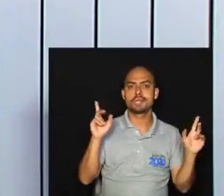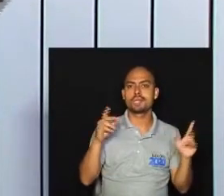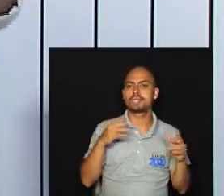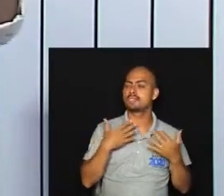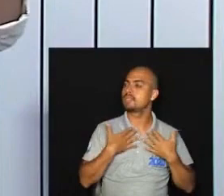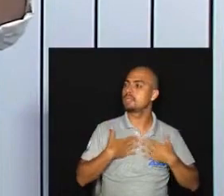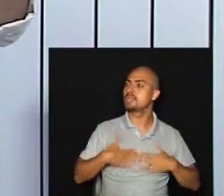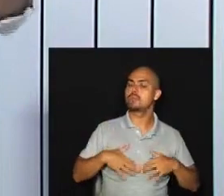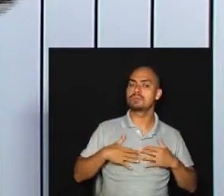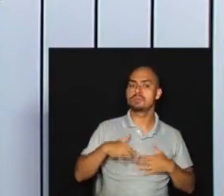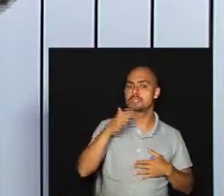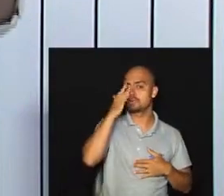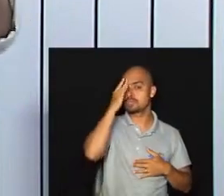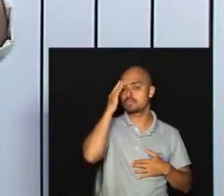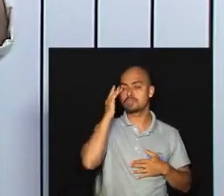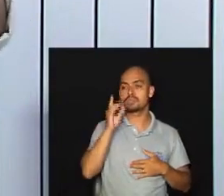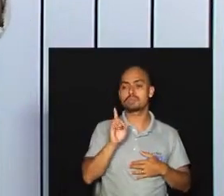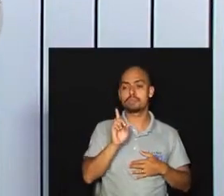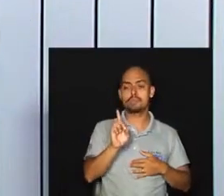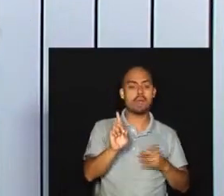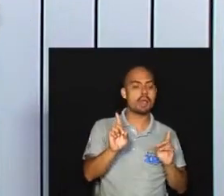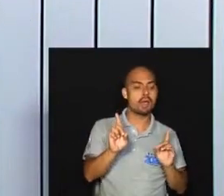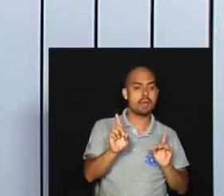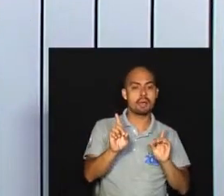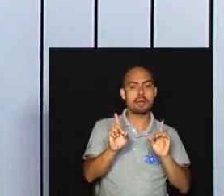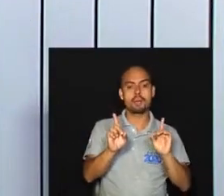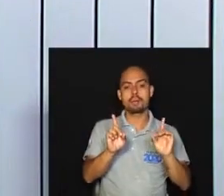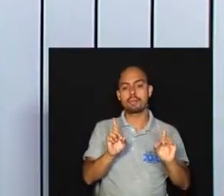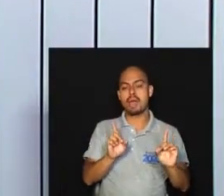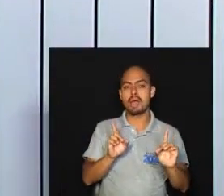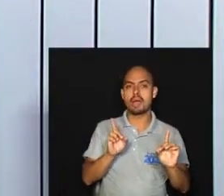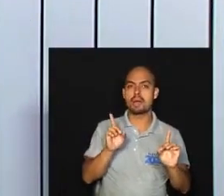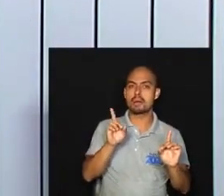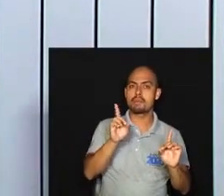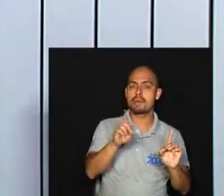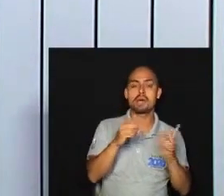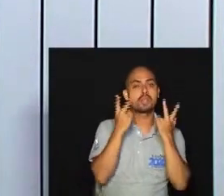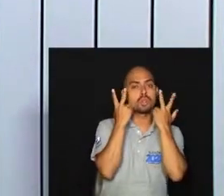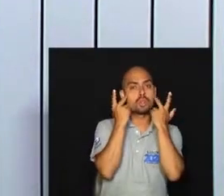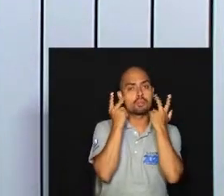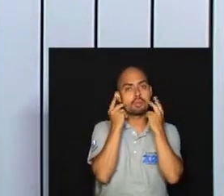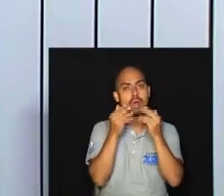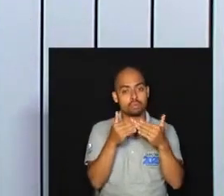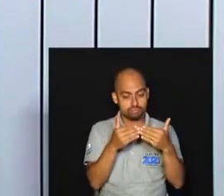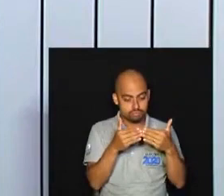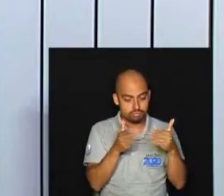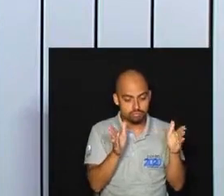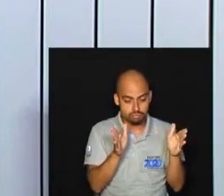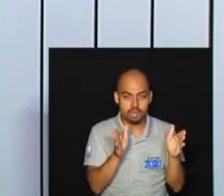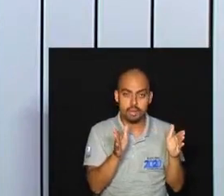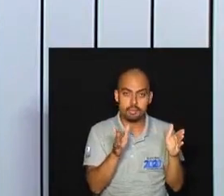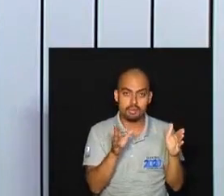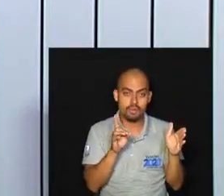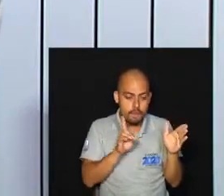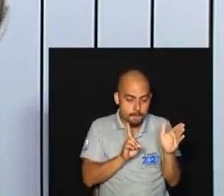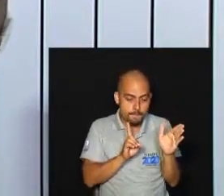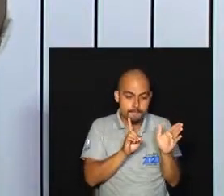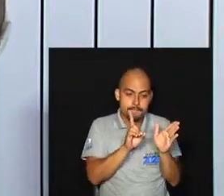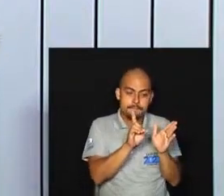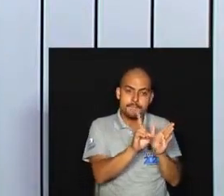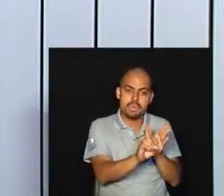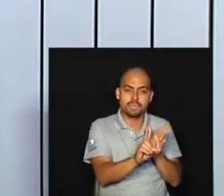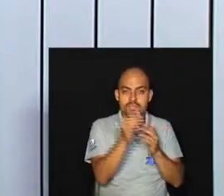As pessoas estavam fluindo essa passagem logo na entrada do colégio, né, do local de votação.